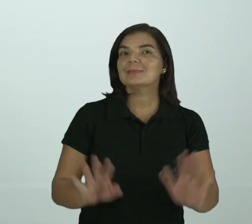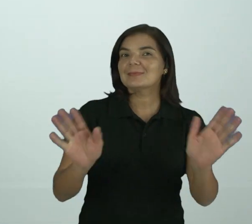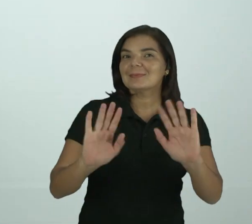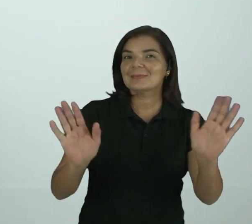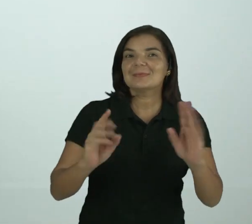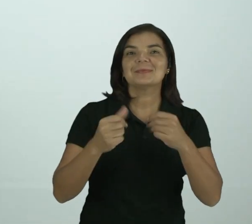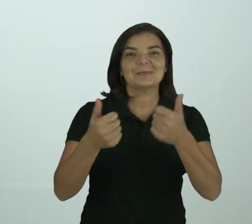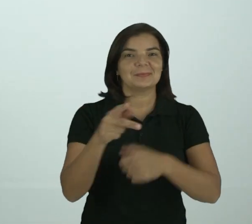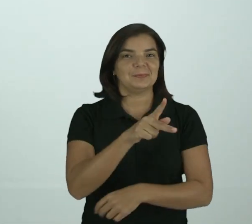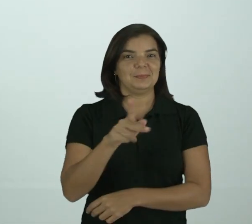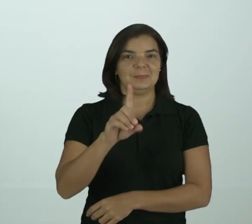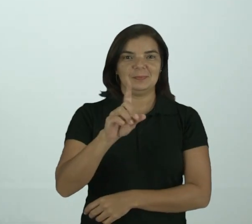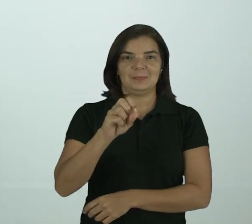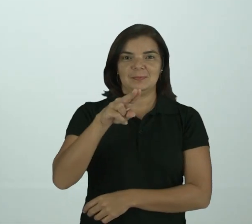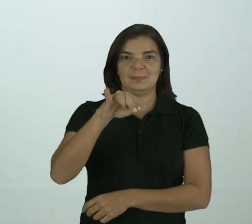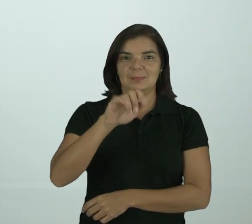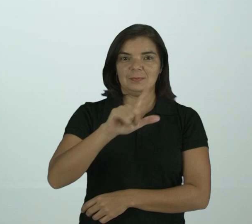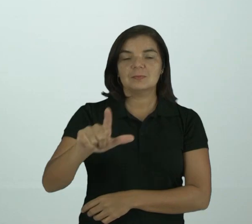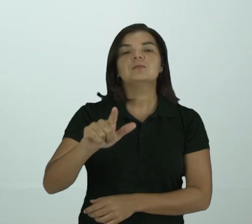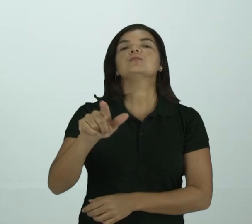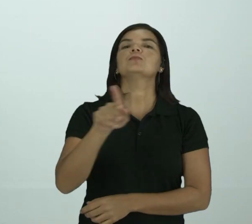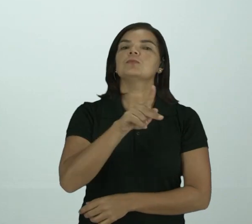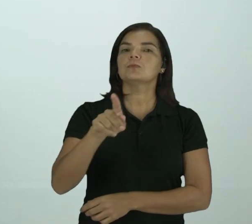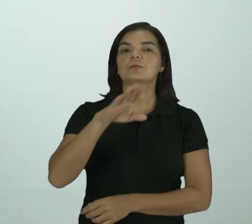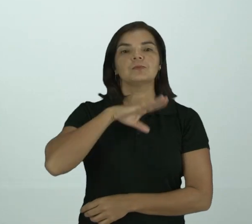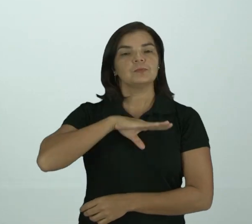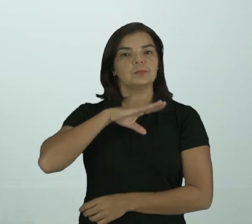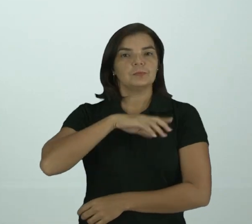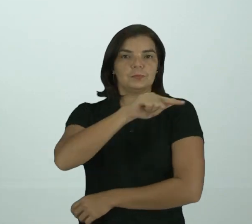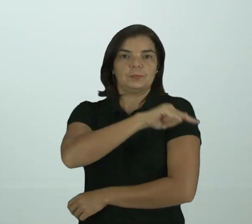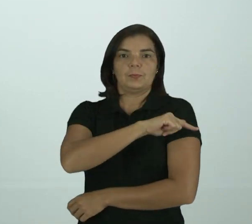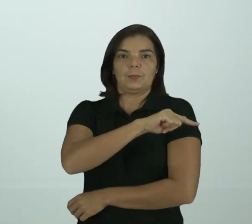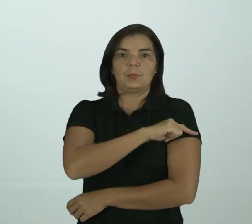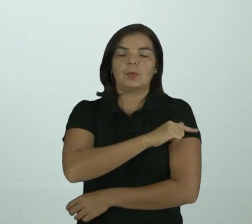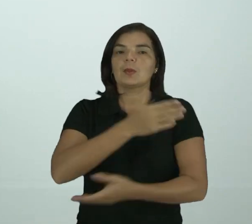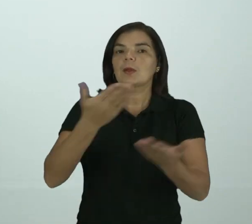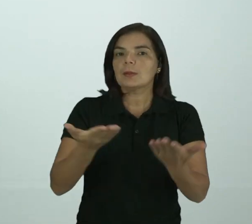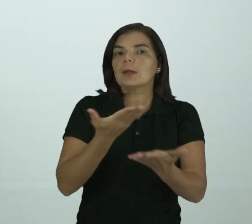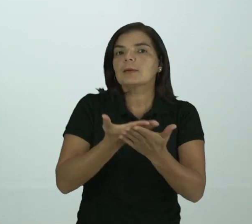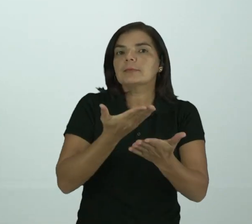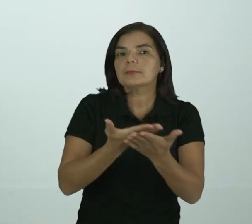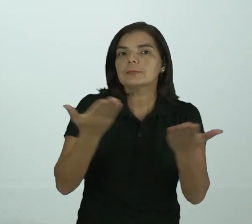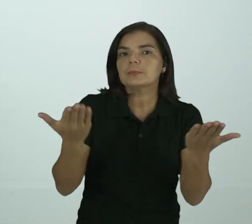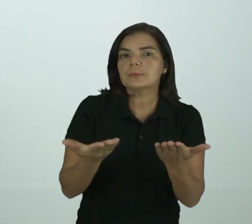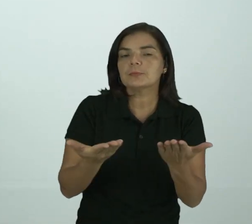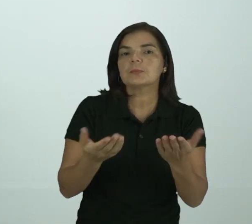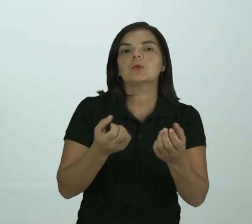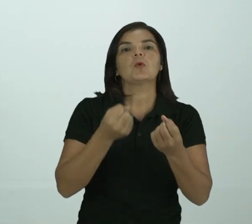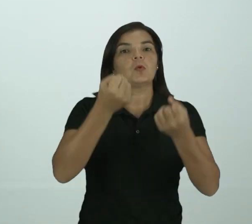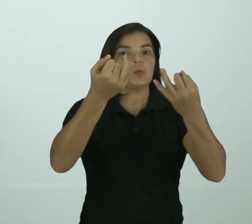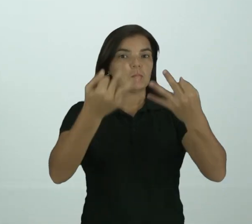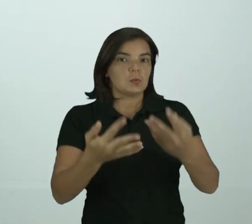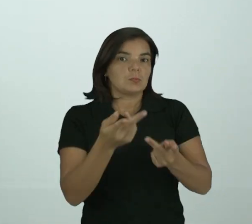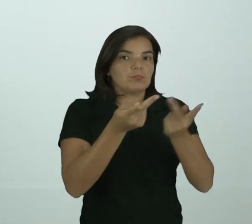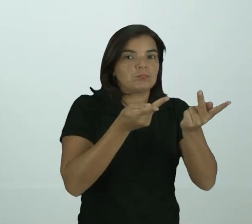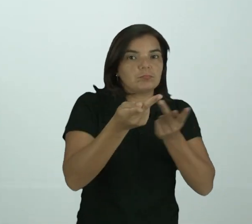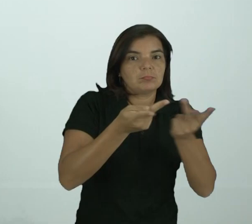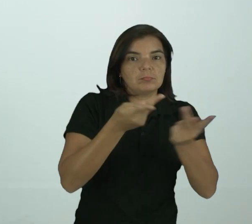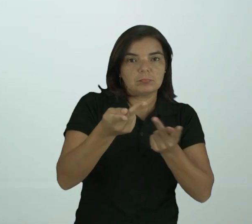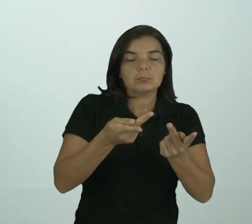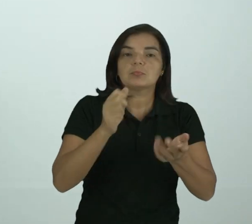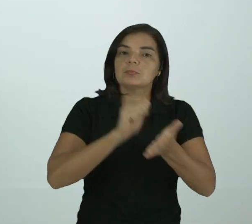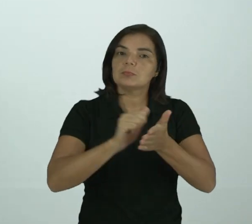E aí, moçada, eu sou o professor Daniel Lopes, professor de Língua Portuguesa do 7º ano. Na aula de hoje, nós vamos falar sobre planejamento